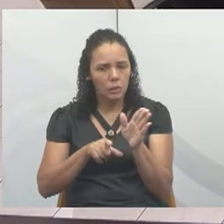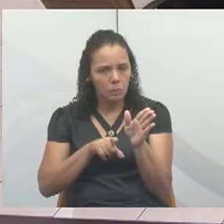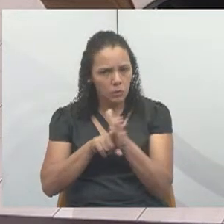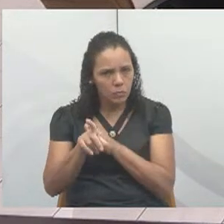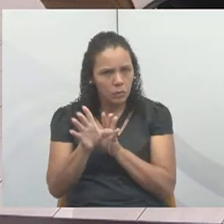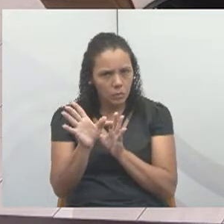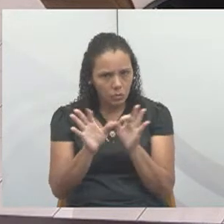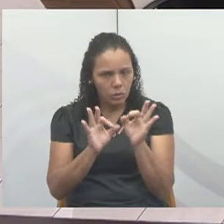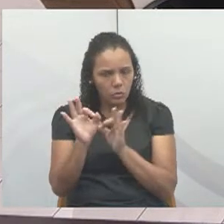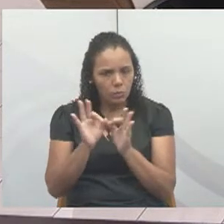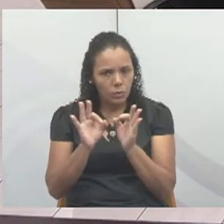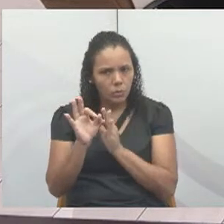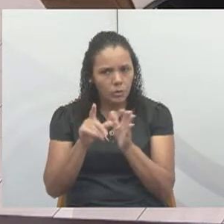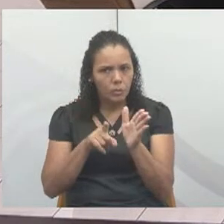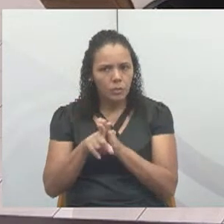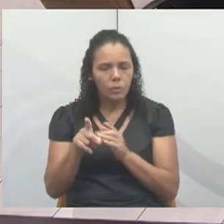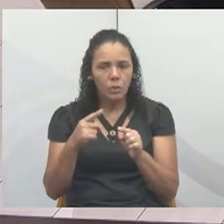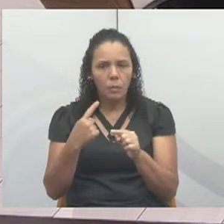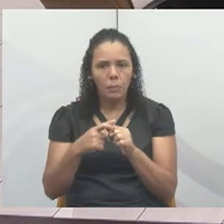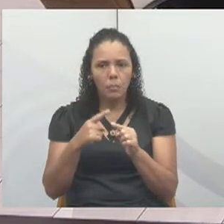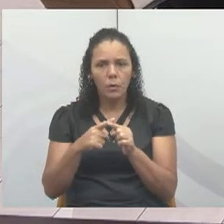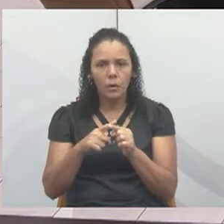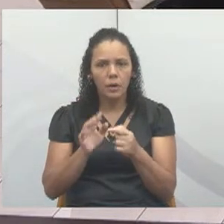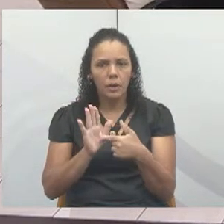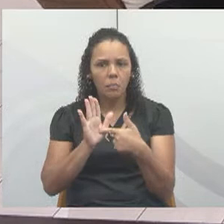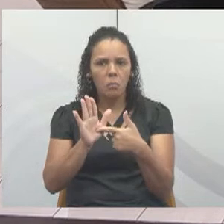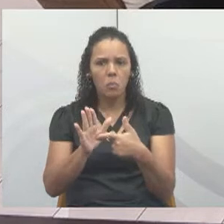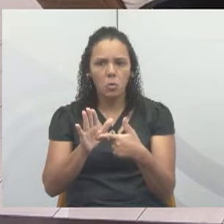muito rápido ali a fala. Só um momentinho.